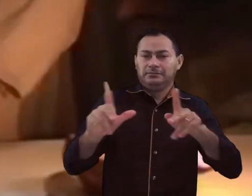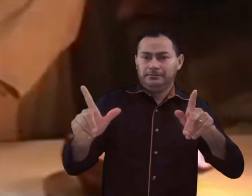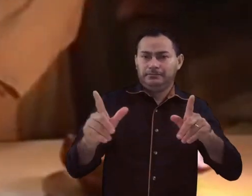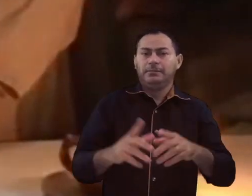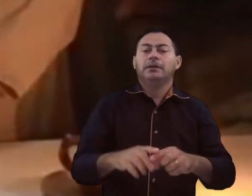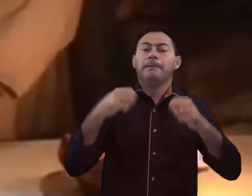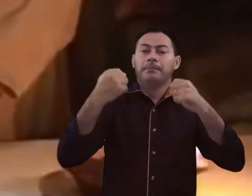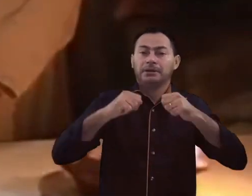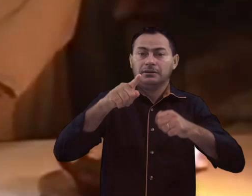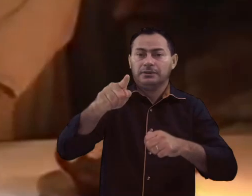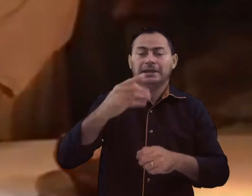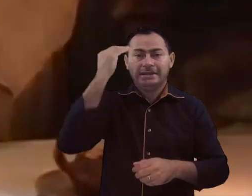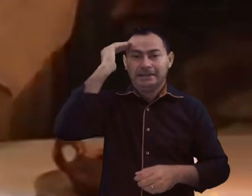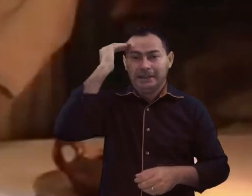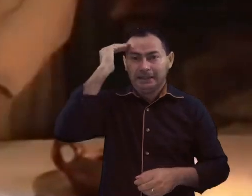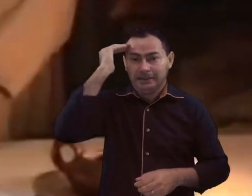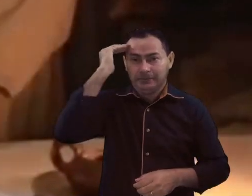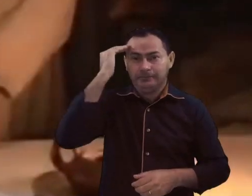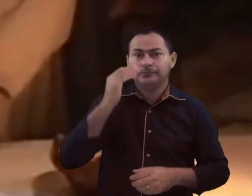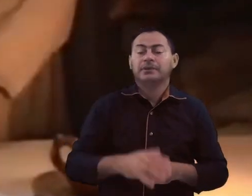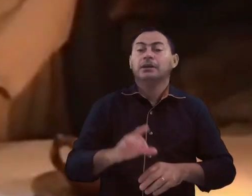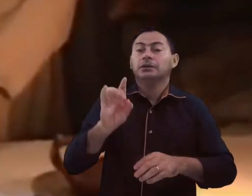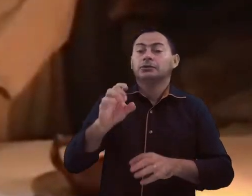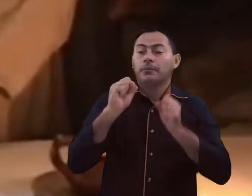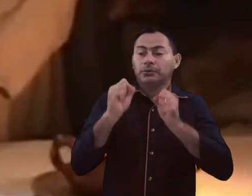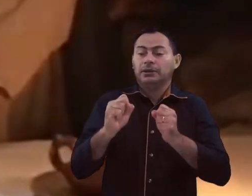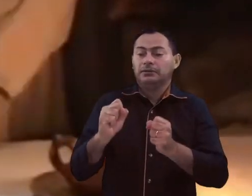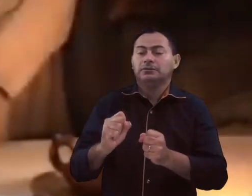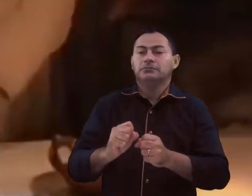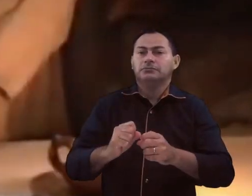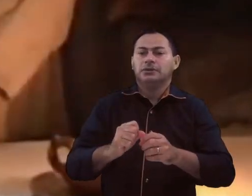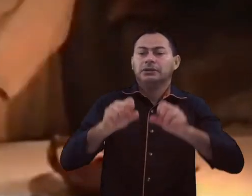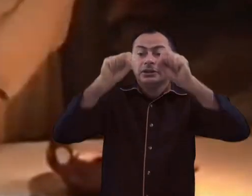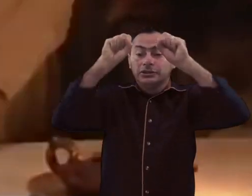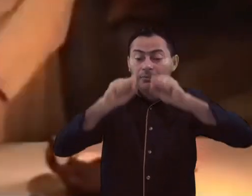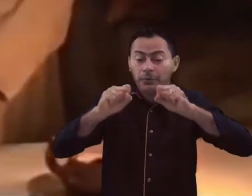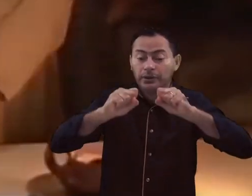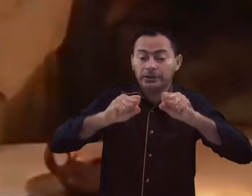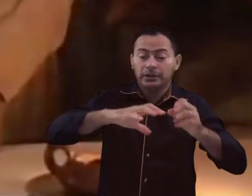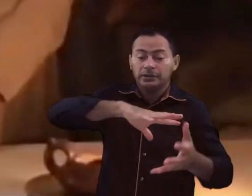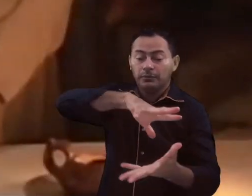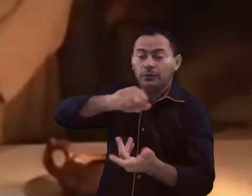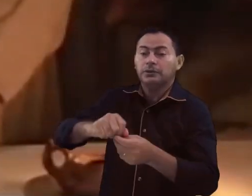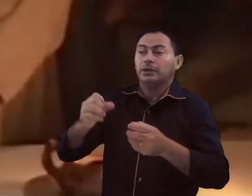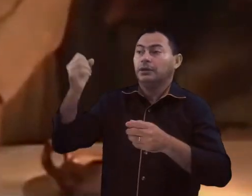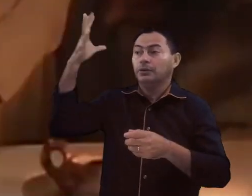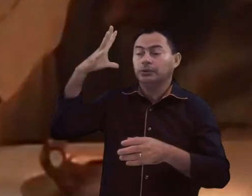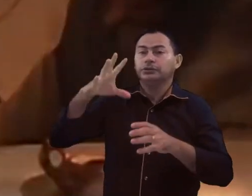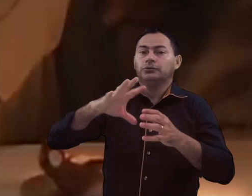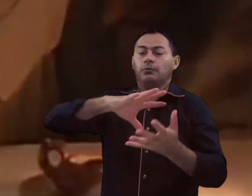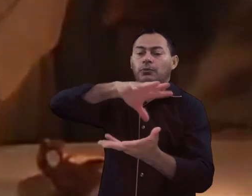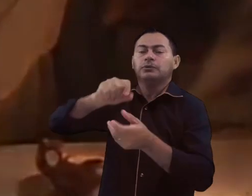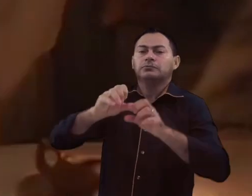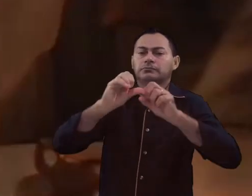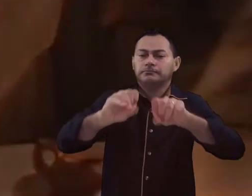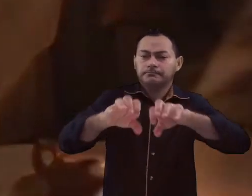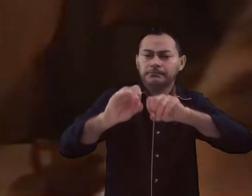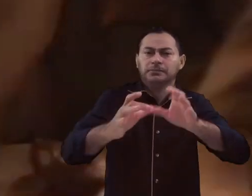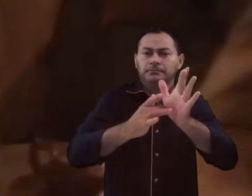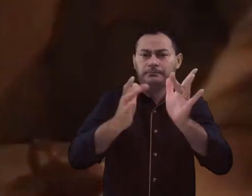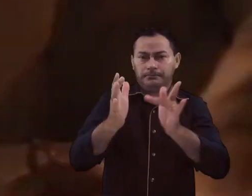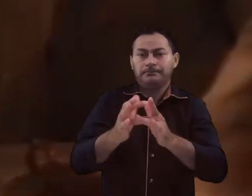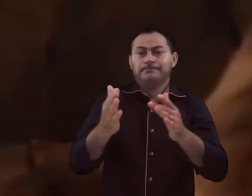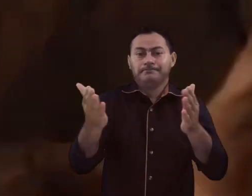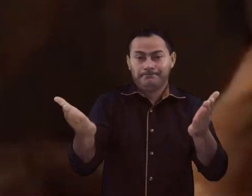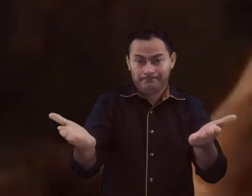nada diferente. É preciso que você entenda o seguinte: só podemos ser o sal da terra e a luz do mundo se formos diferentes através do seu ensino.